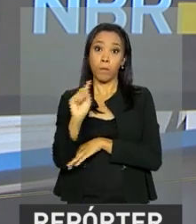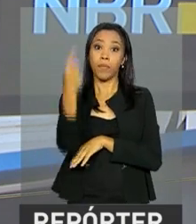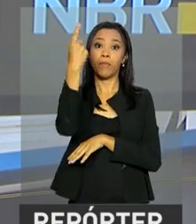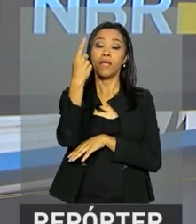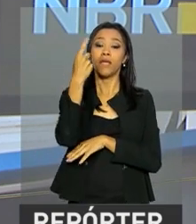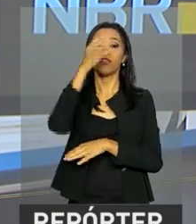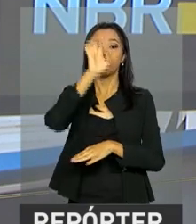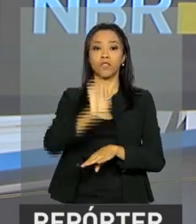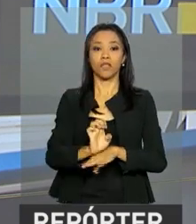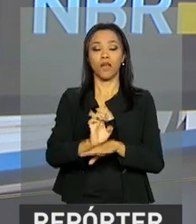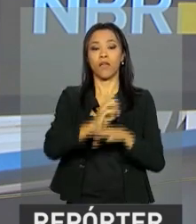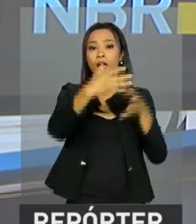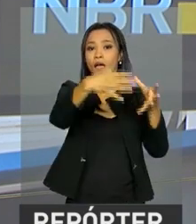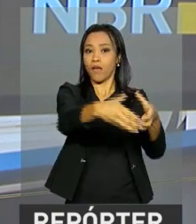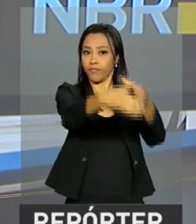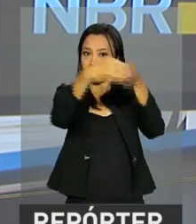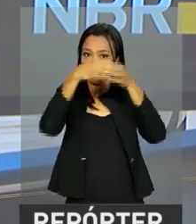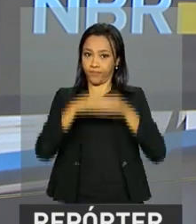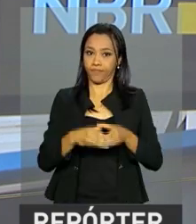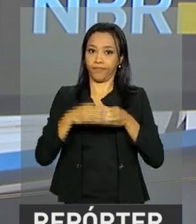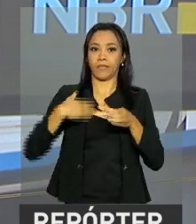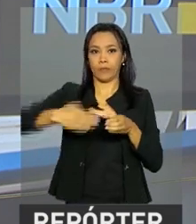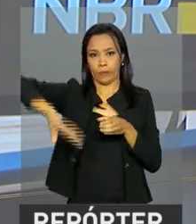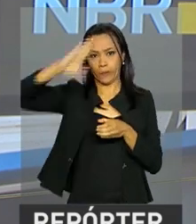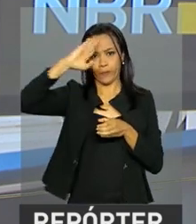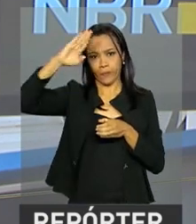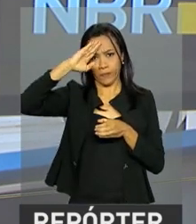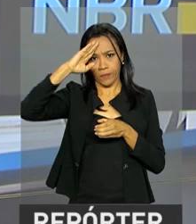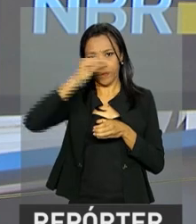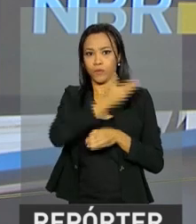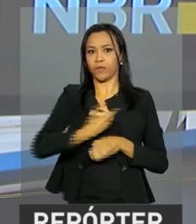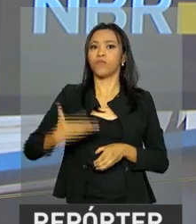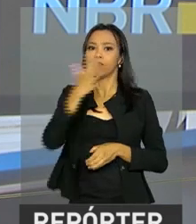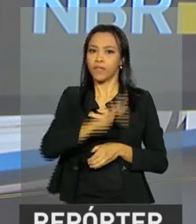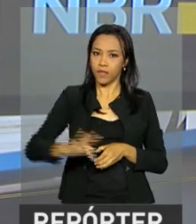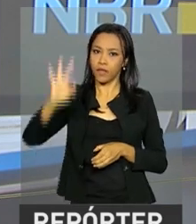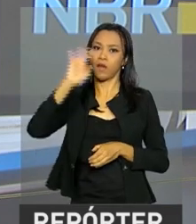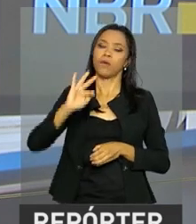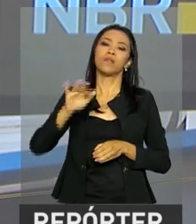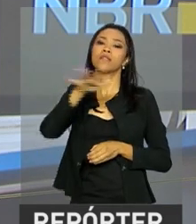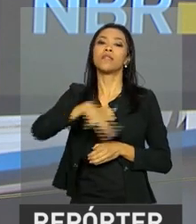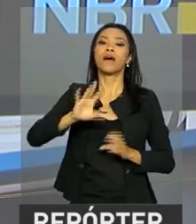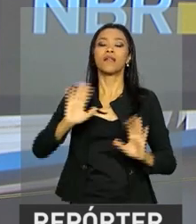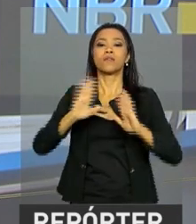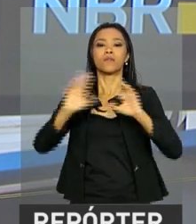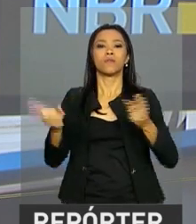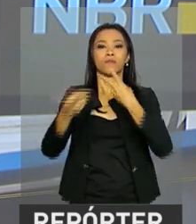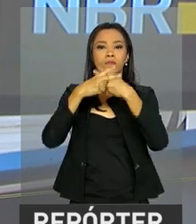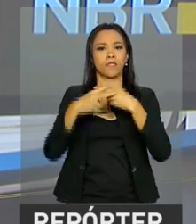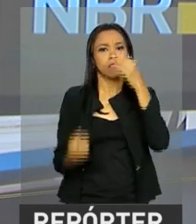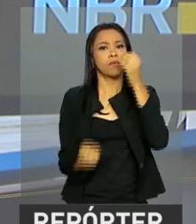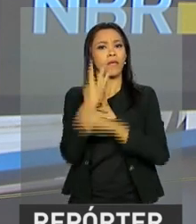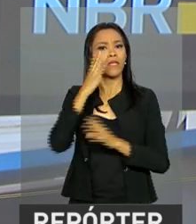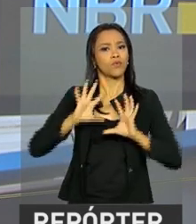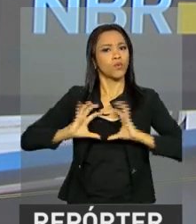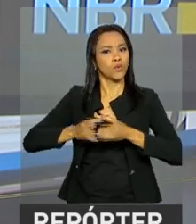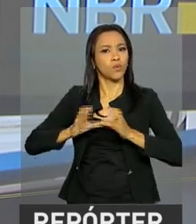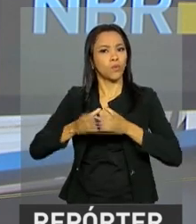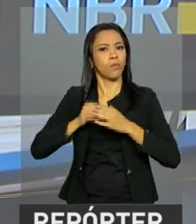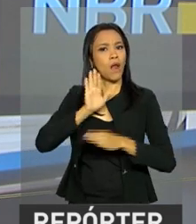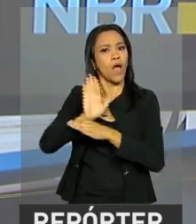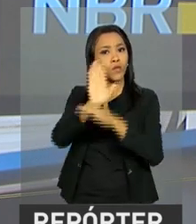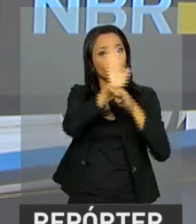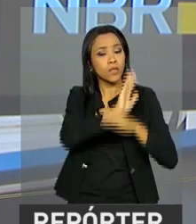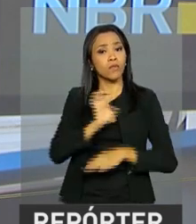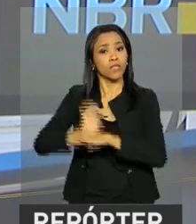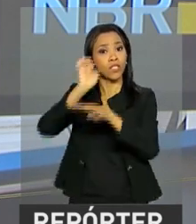a força-tarefa de intervenção penitenciária. O Ministério da Justiça anunciou a criação da equipe para ajudar os estados